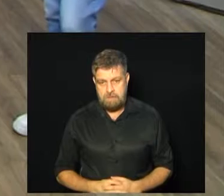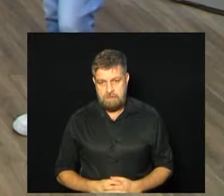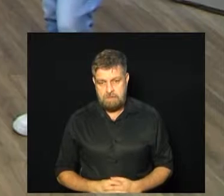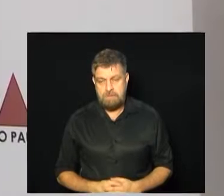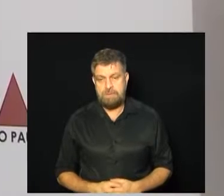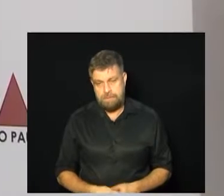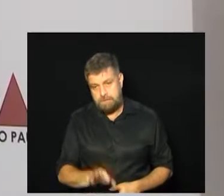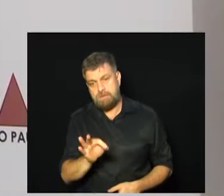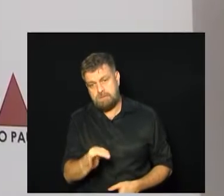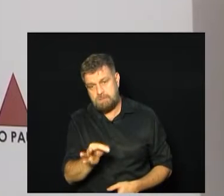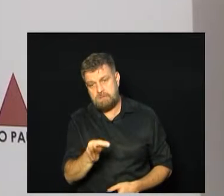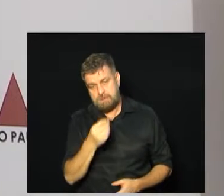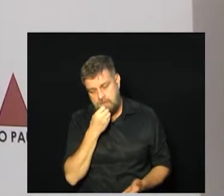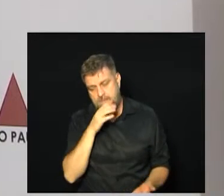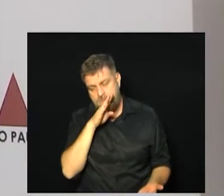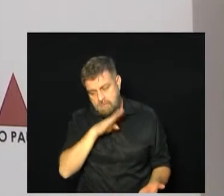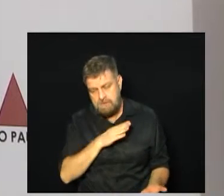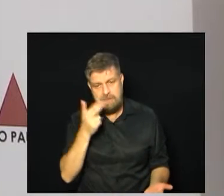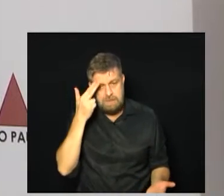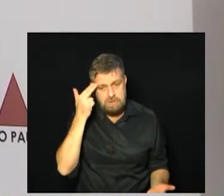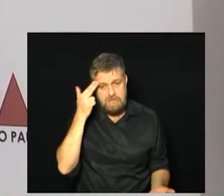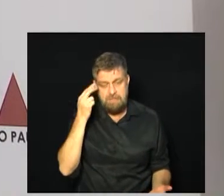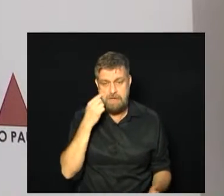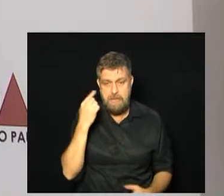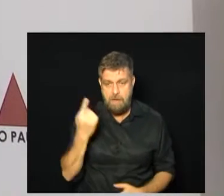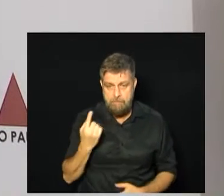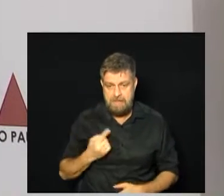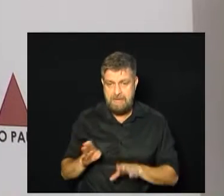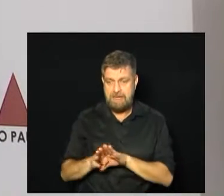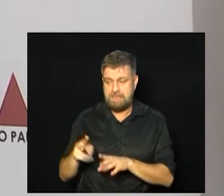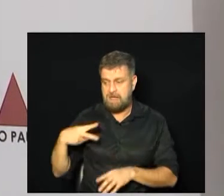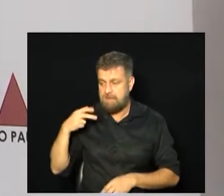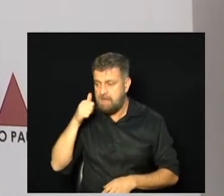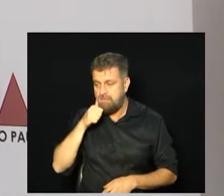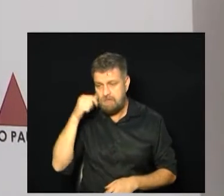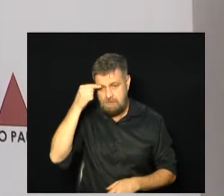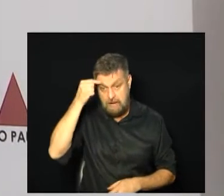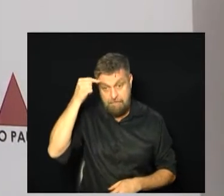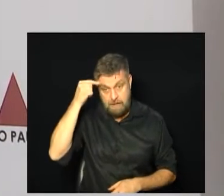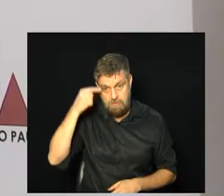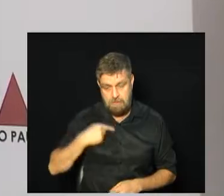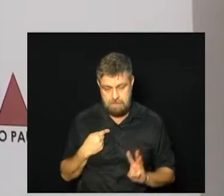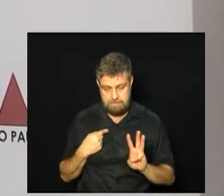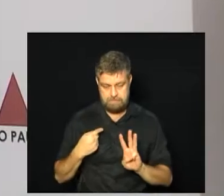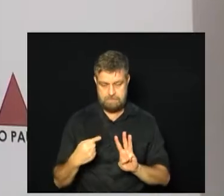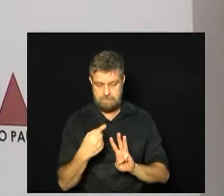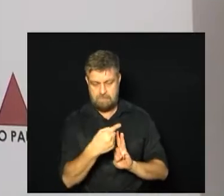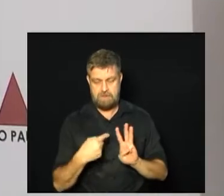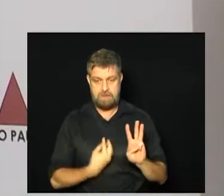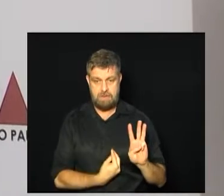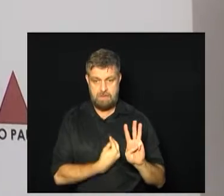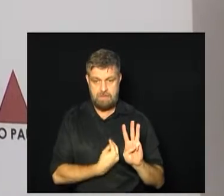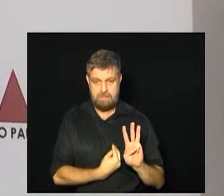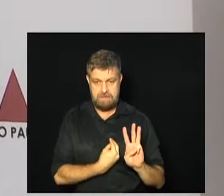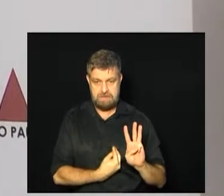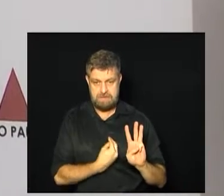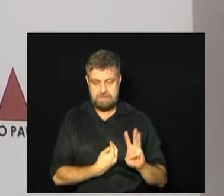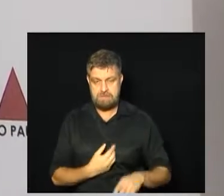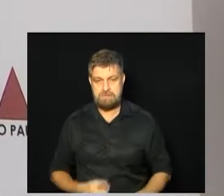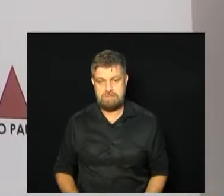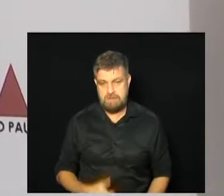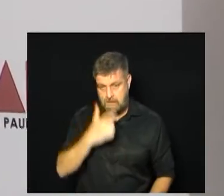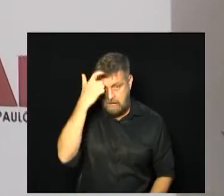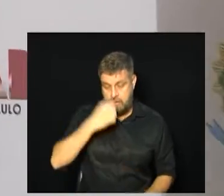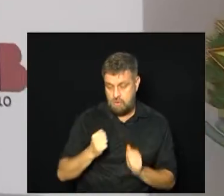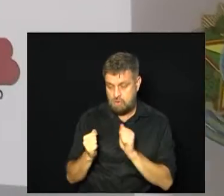Pois é, boa tarde para você, Gabriel, Mirna, para a vereadora Paula Miguel, que está conosco aí no estúdio. Como você disse, eu estou